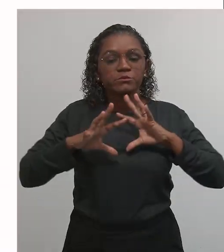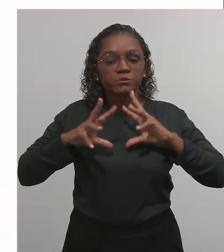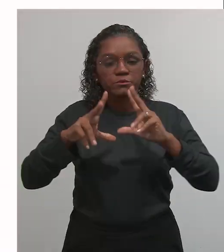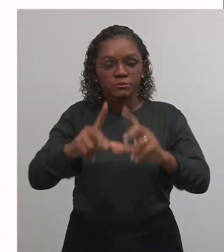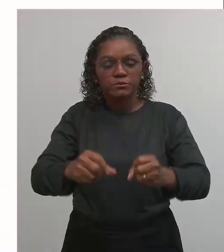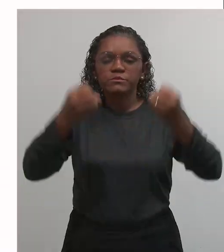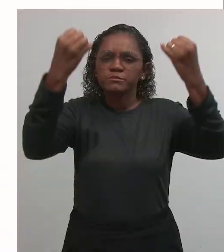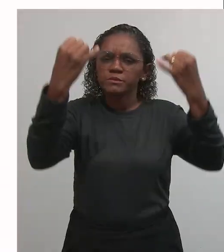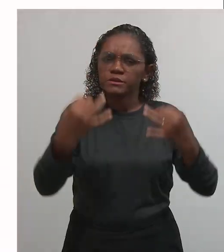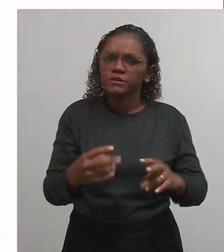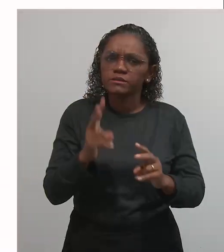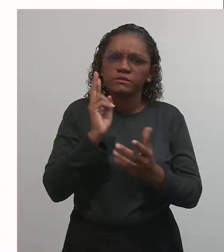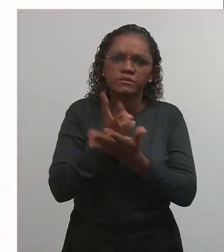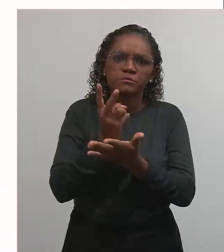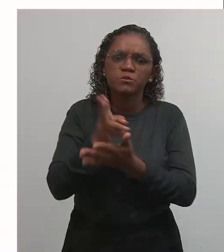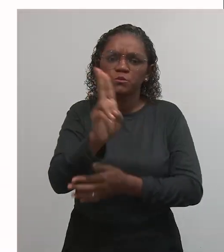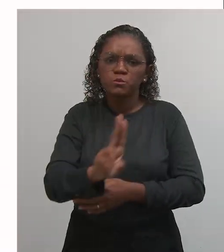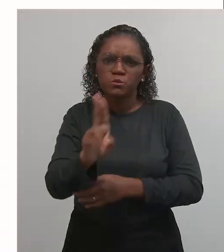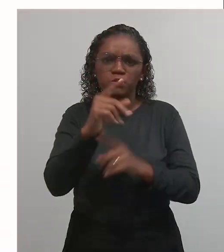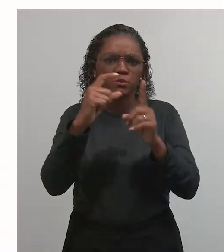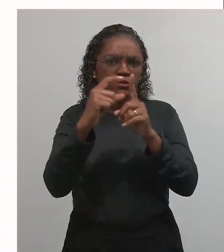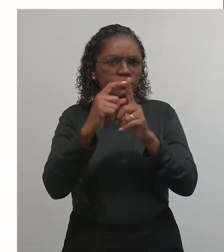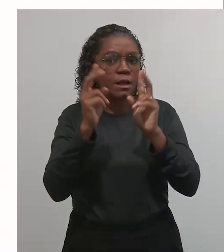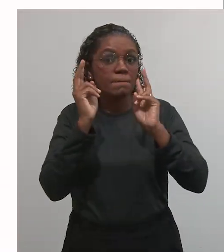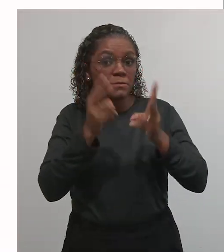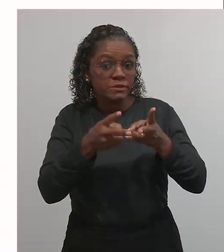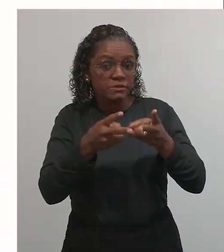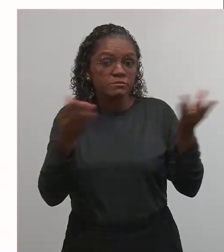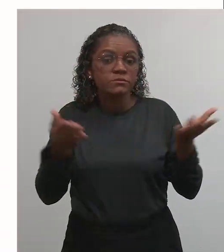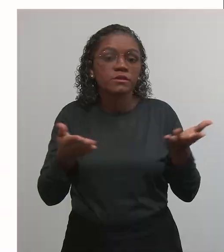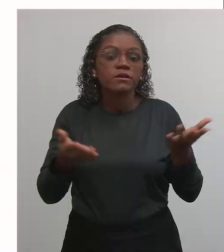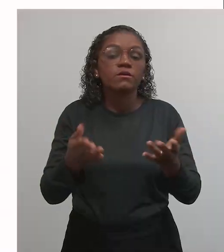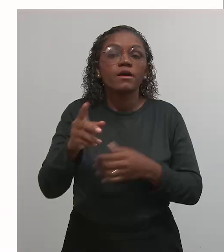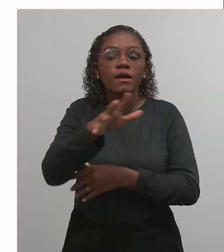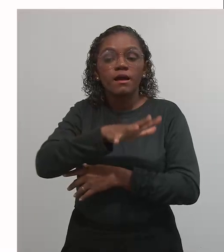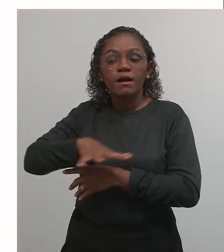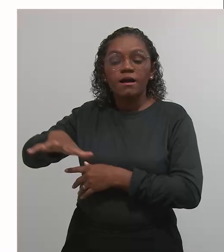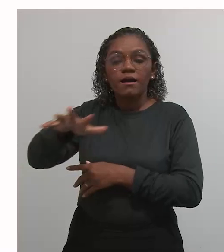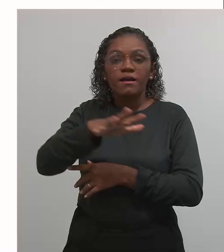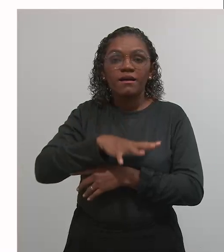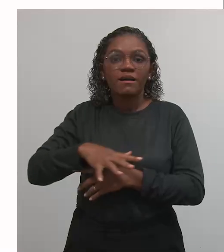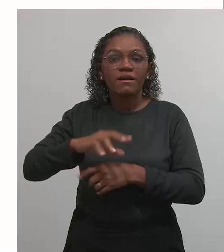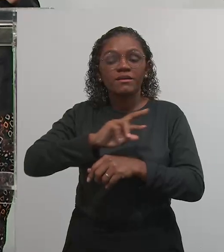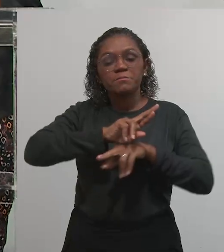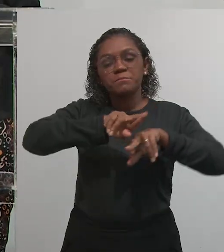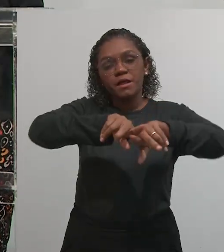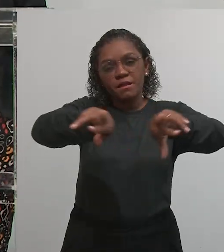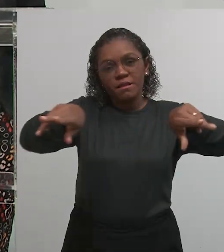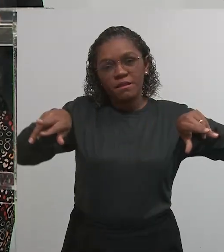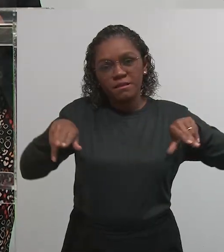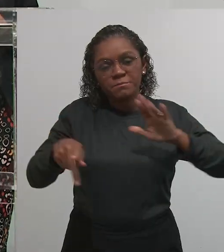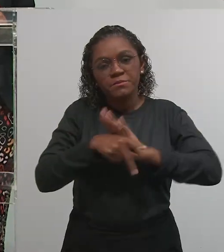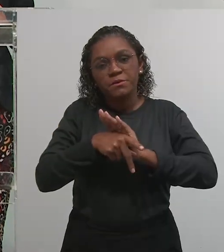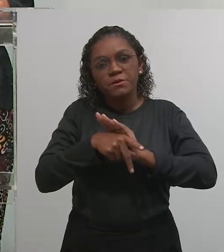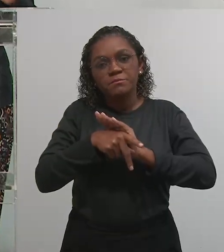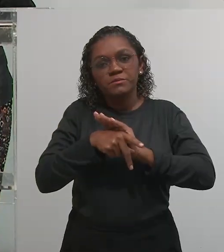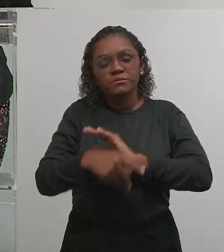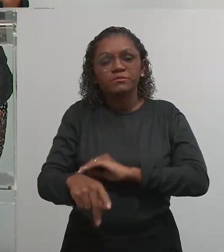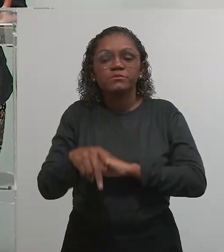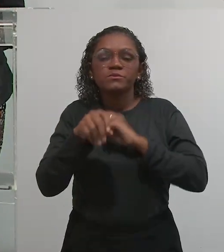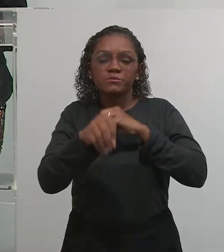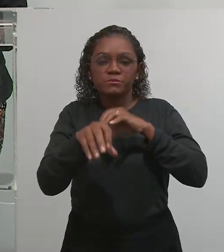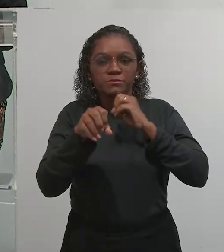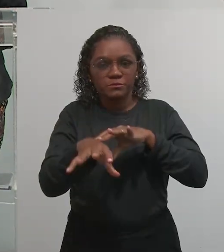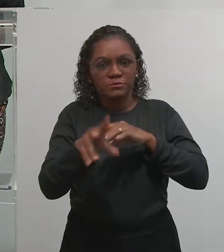pode ser aplicada a diversas áreas do conhecimento. Então, nós temos aí, quando se fala em epistemologias, a gente vai ter